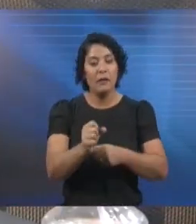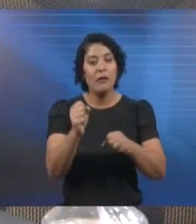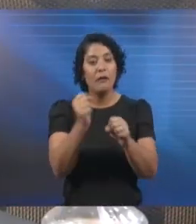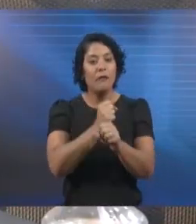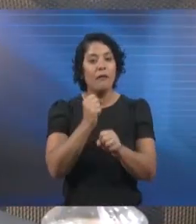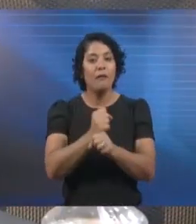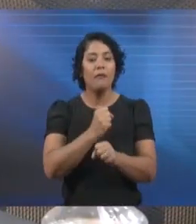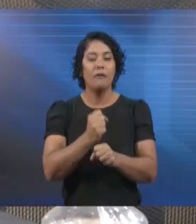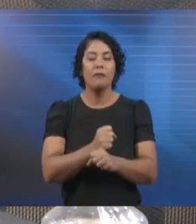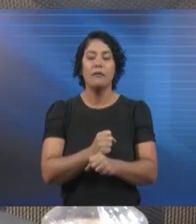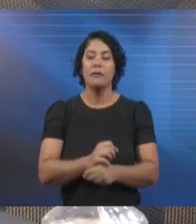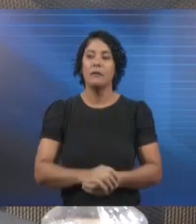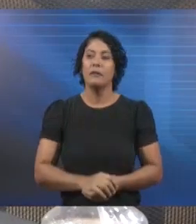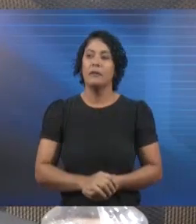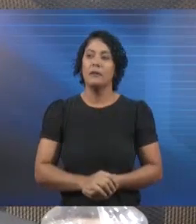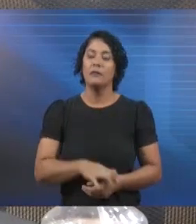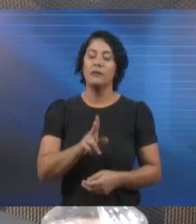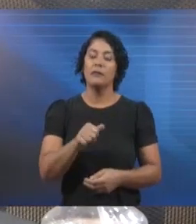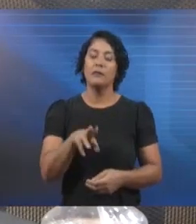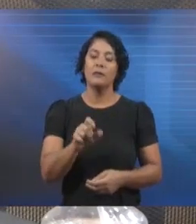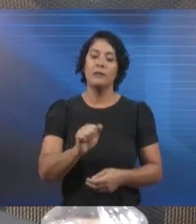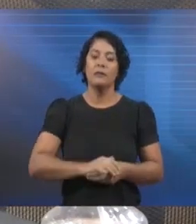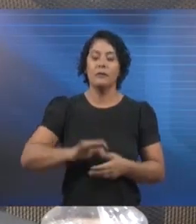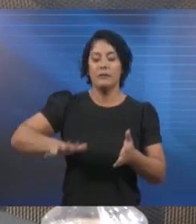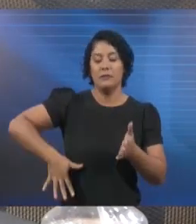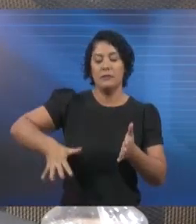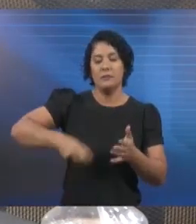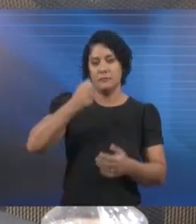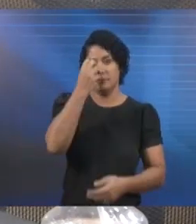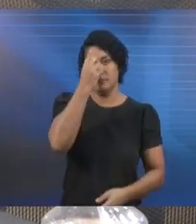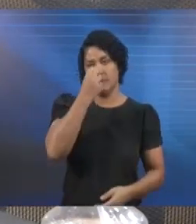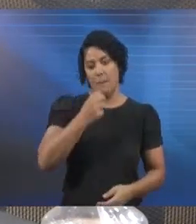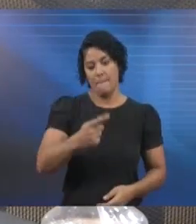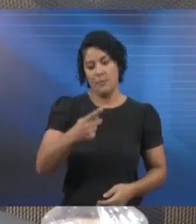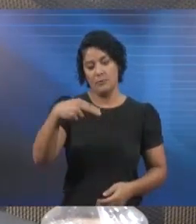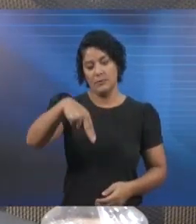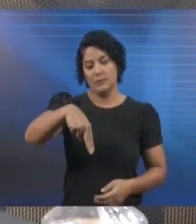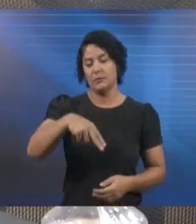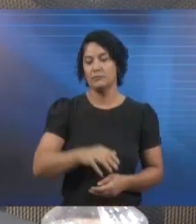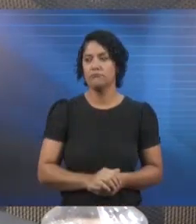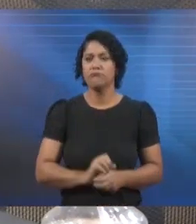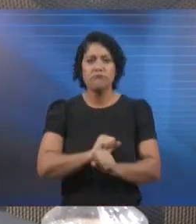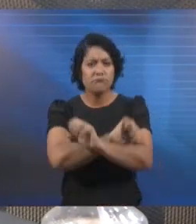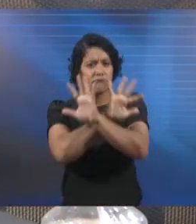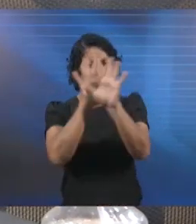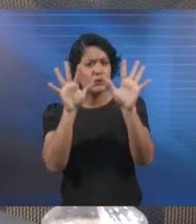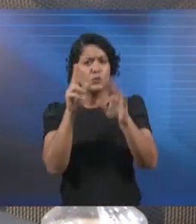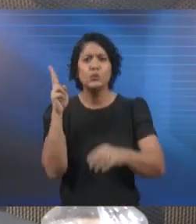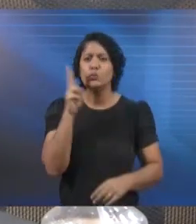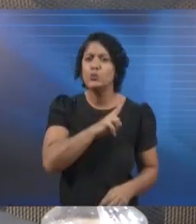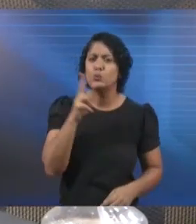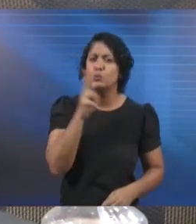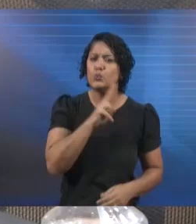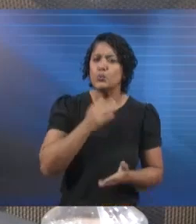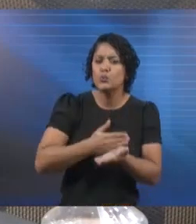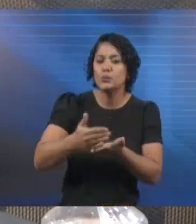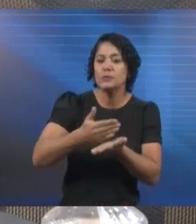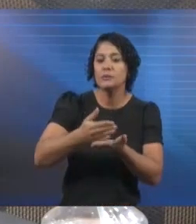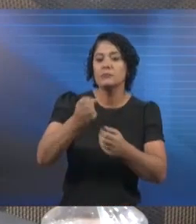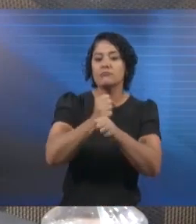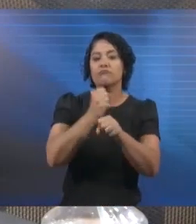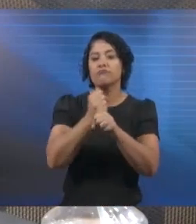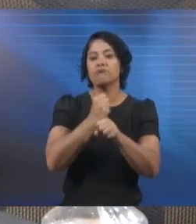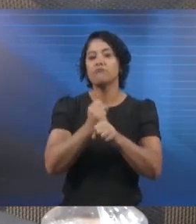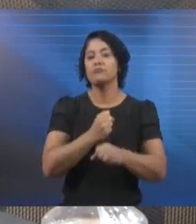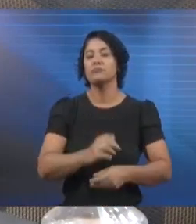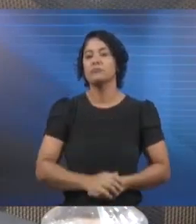da engorda da Praia de Ponta Negra e é importante esclarecer porque que é tão urgente o início dessa obra